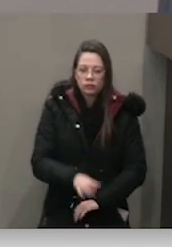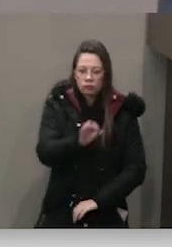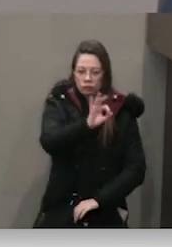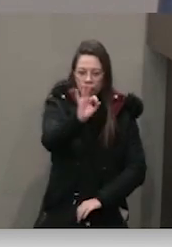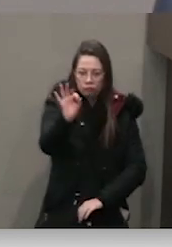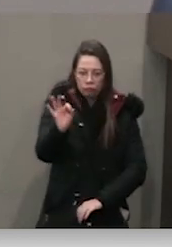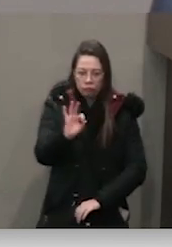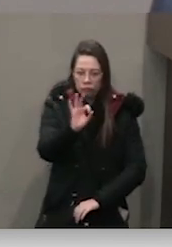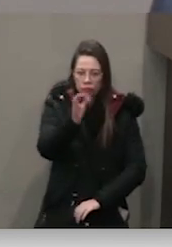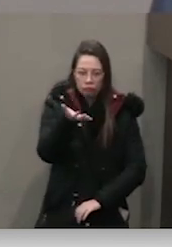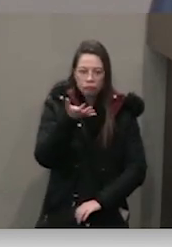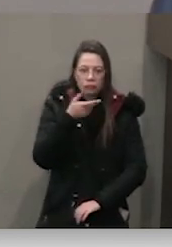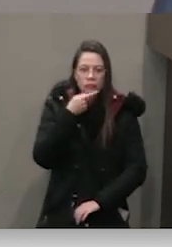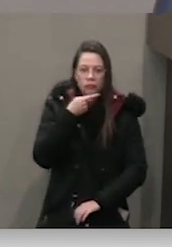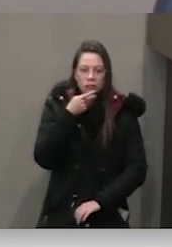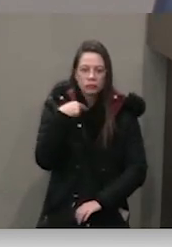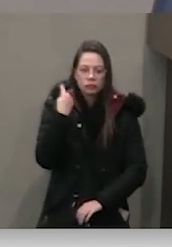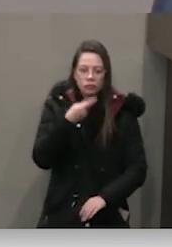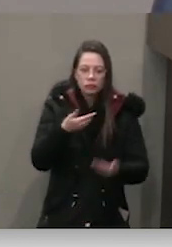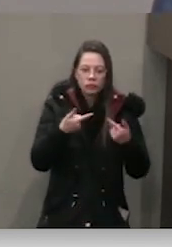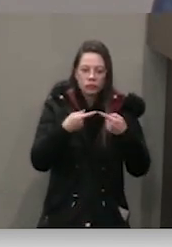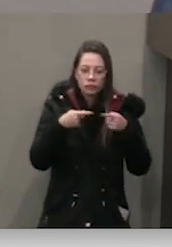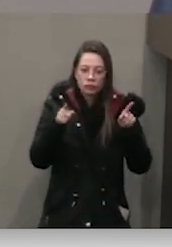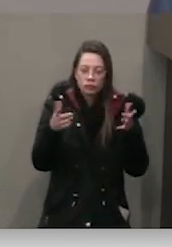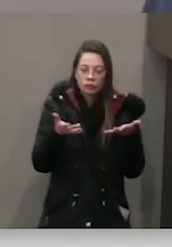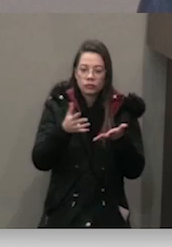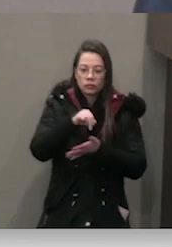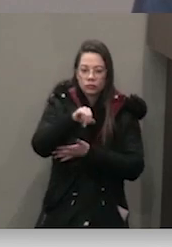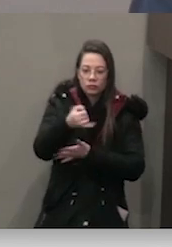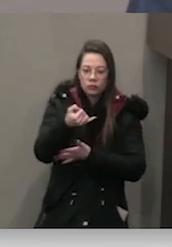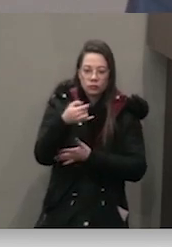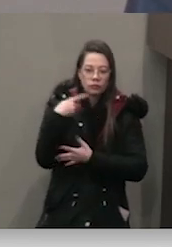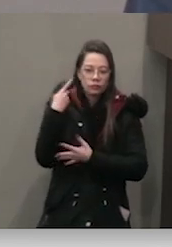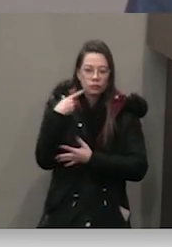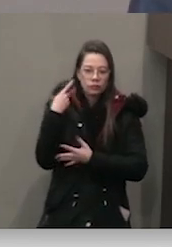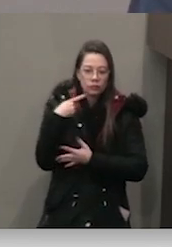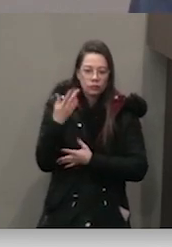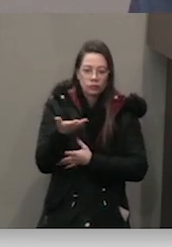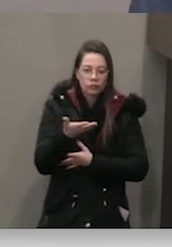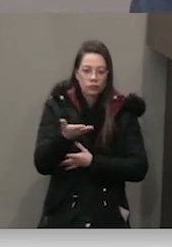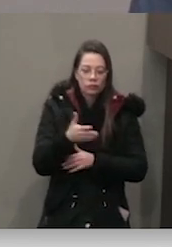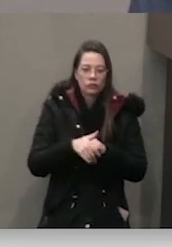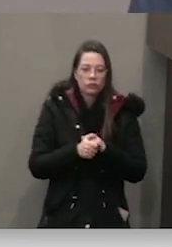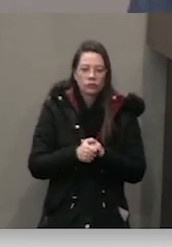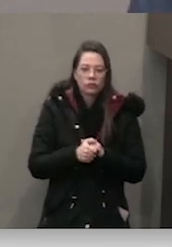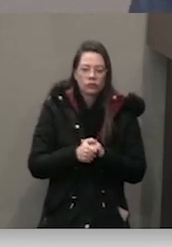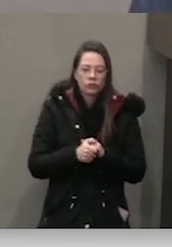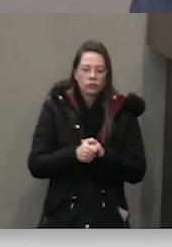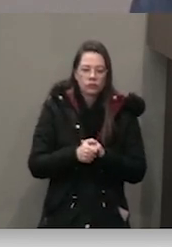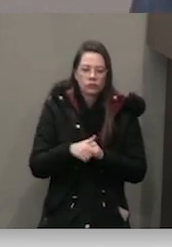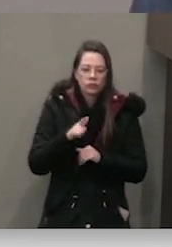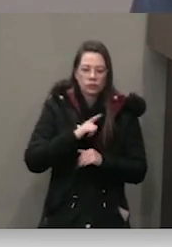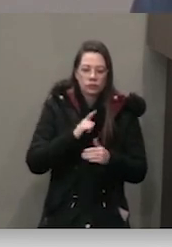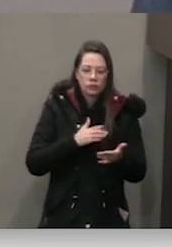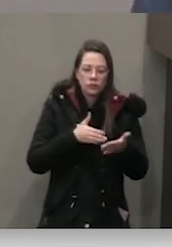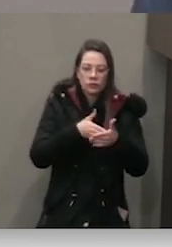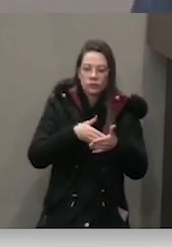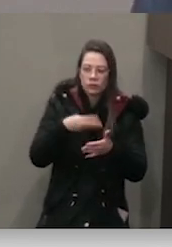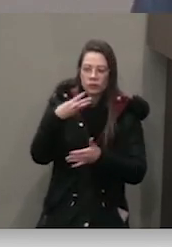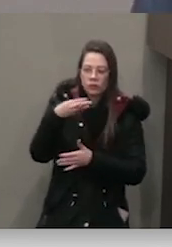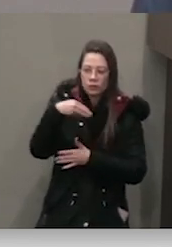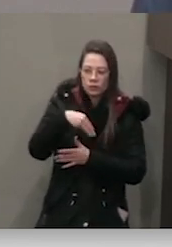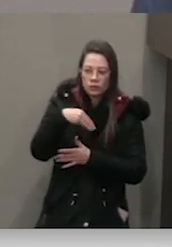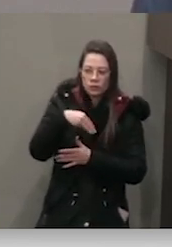Ninguém querendo se manifestar, abrimos então a oportunidade para os vereadores, para no tempo máximo de 3